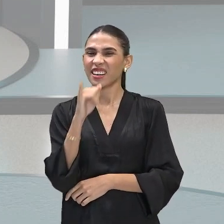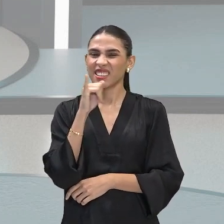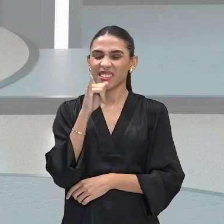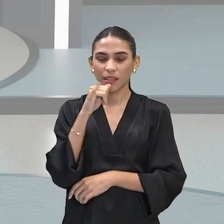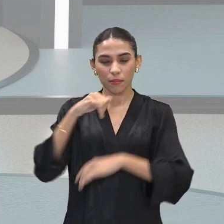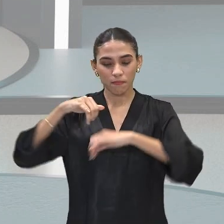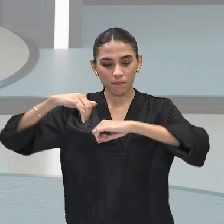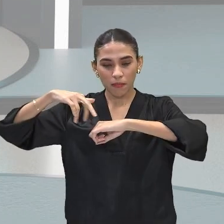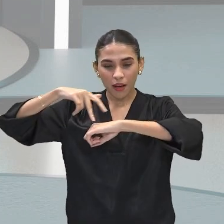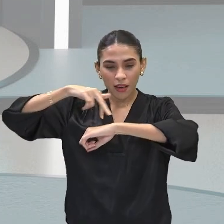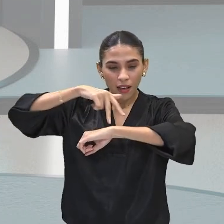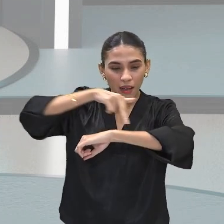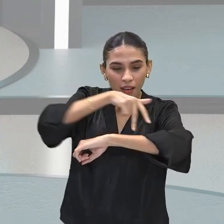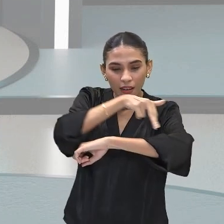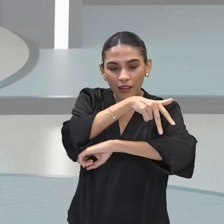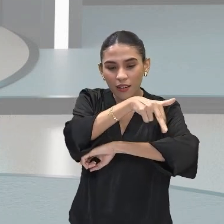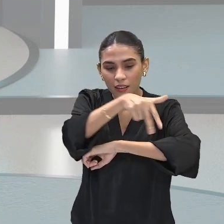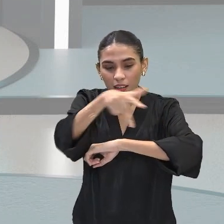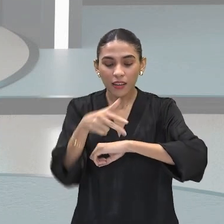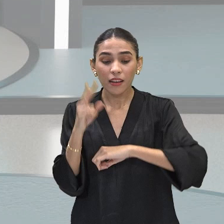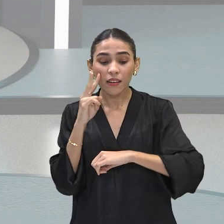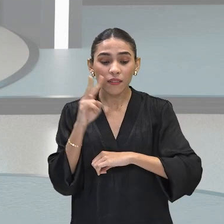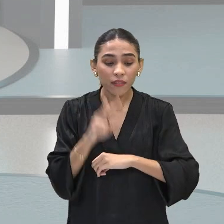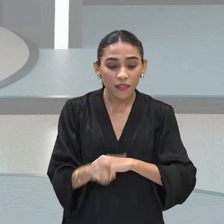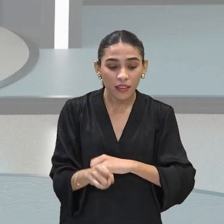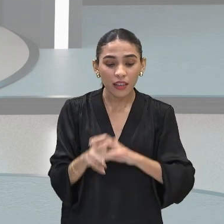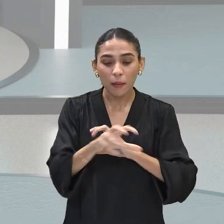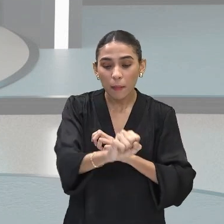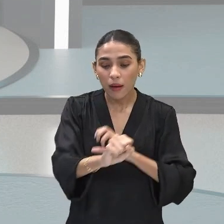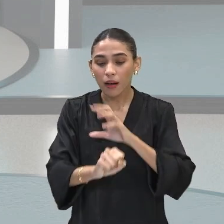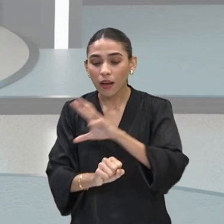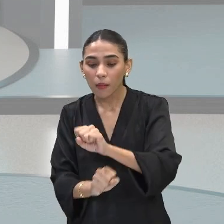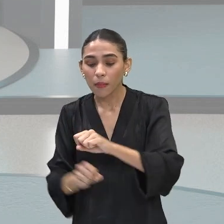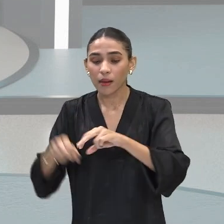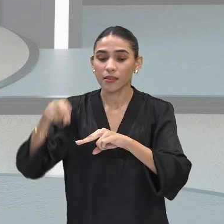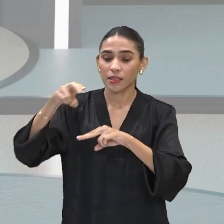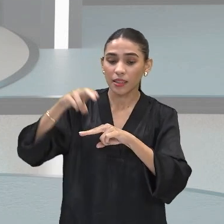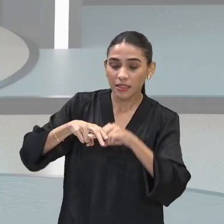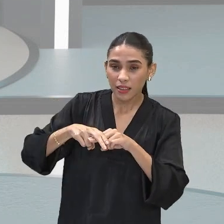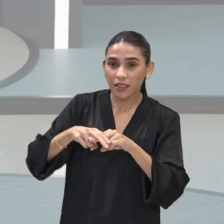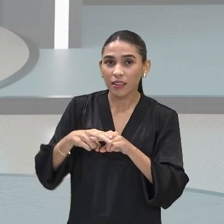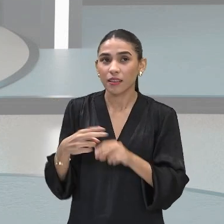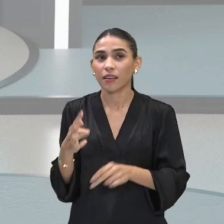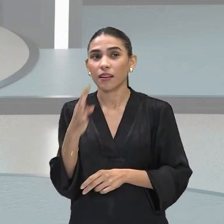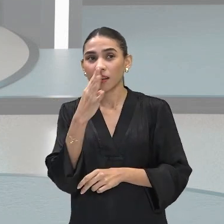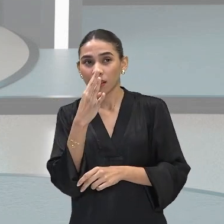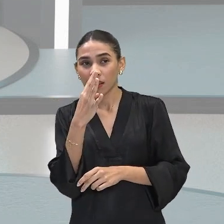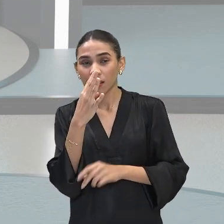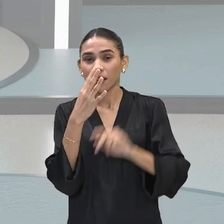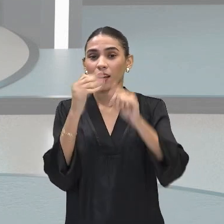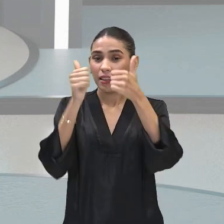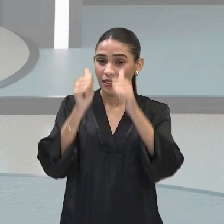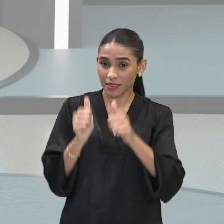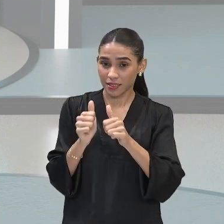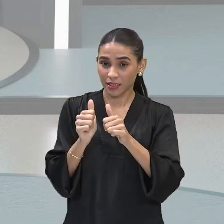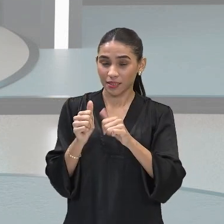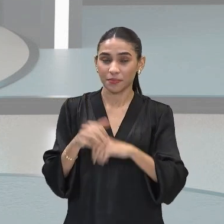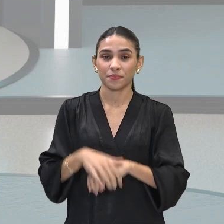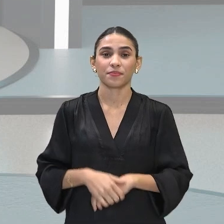andar, vai movimentar, vai mexer, vai sentar, vai ocupar.